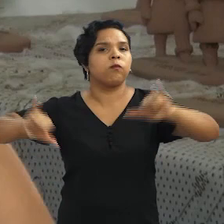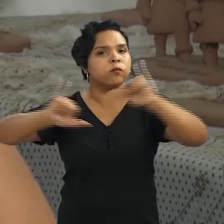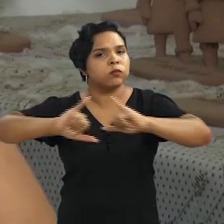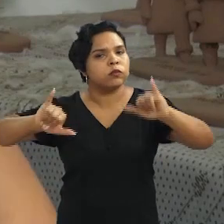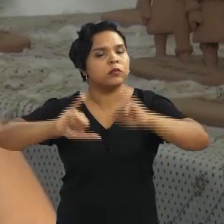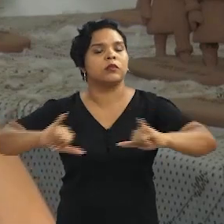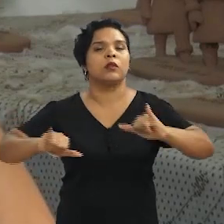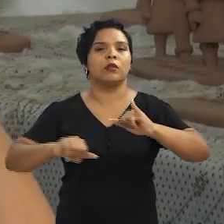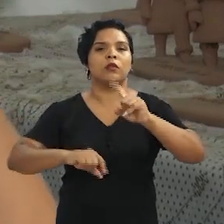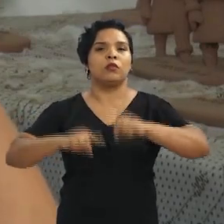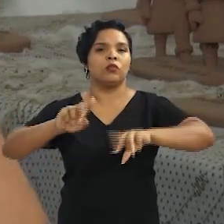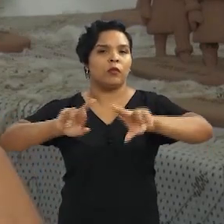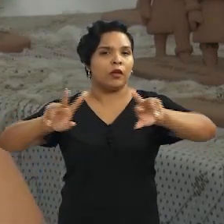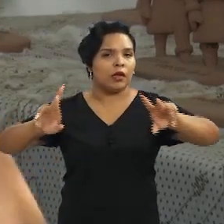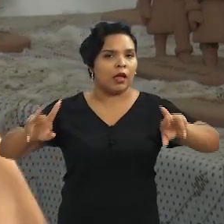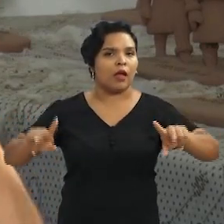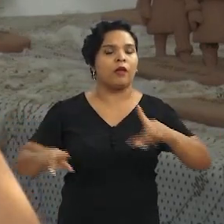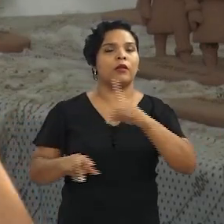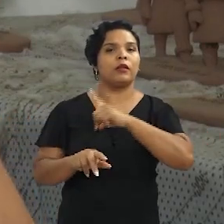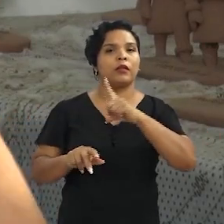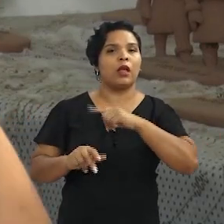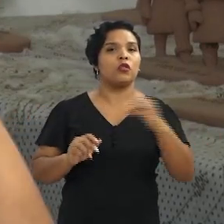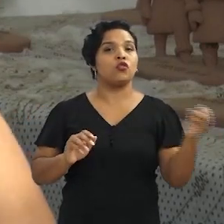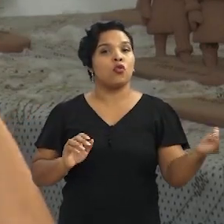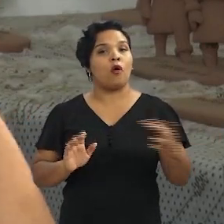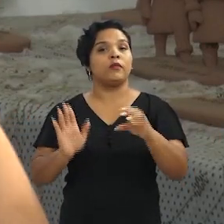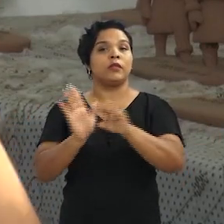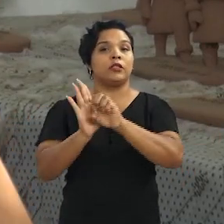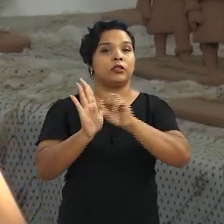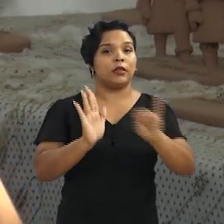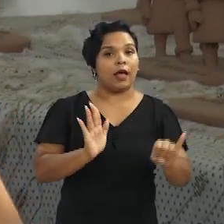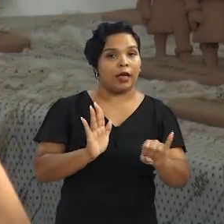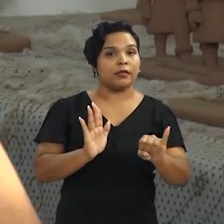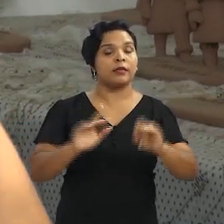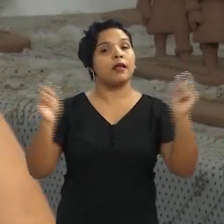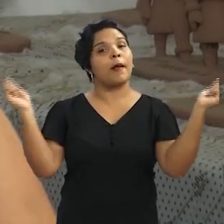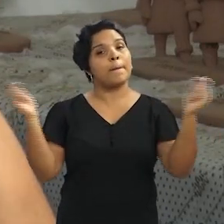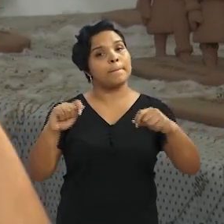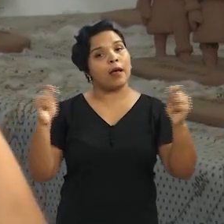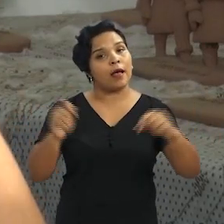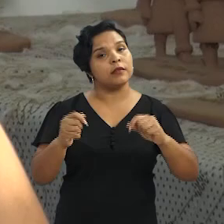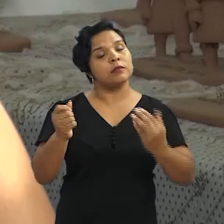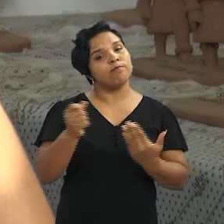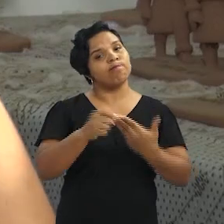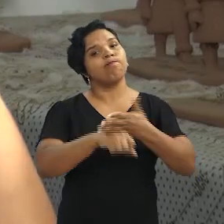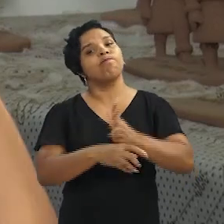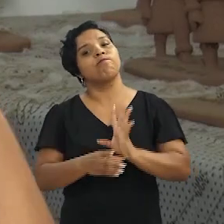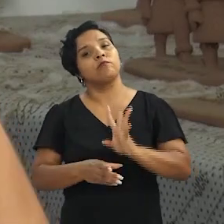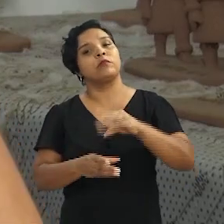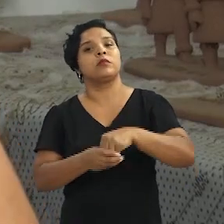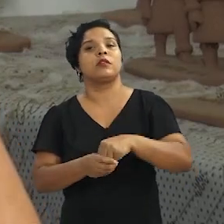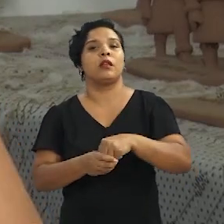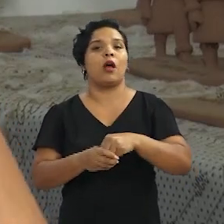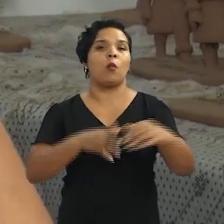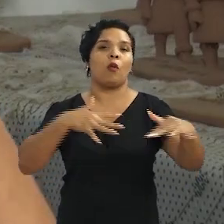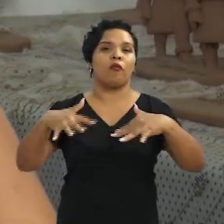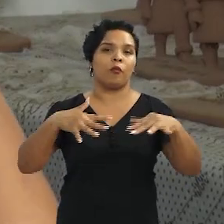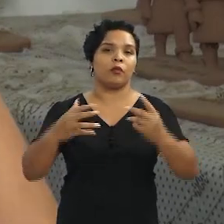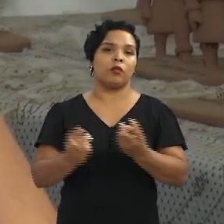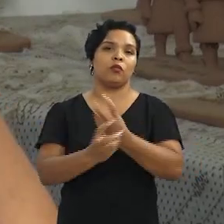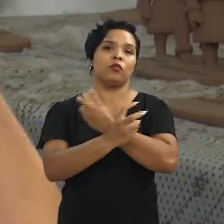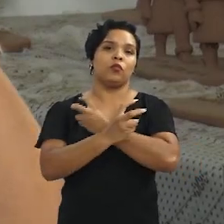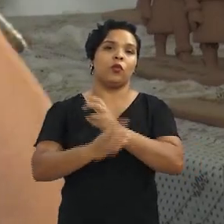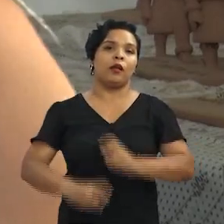a divulgação do material, esperamos que tenha novos editais que sejam capazes de adentrar